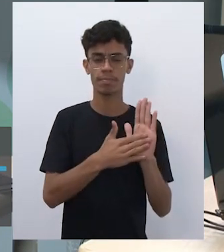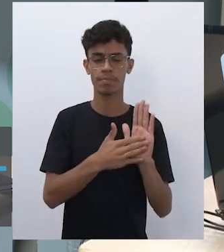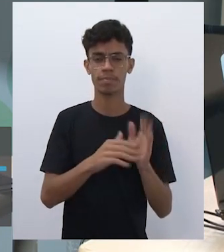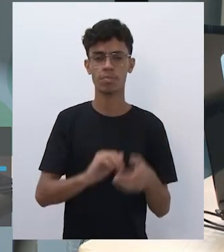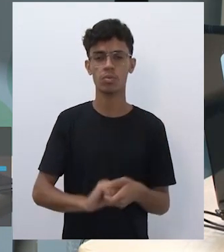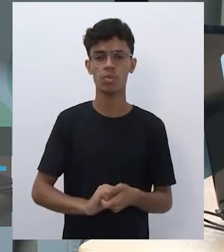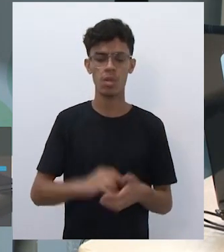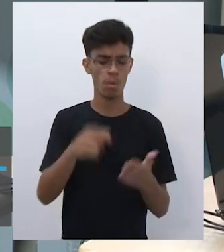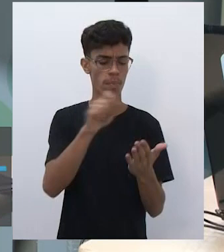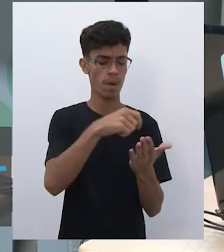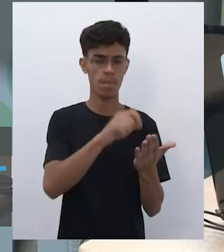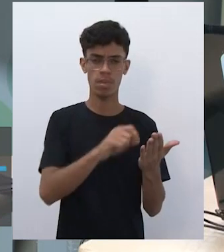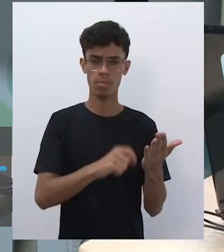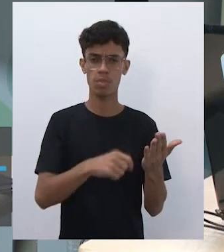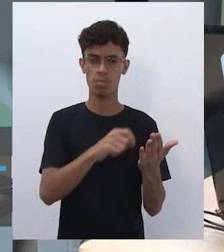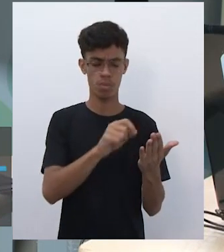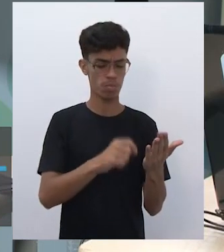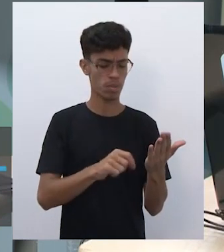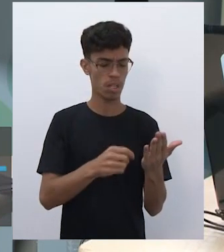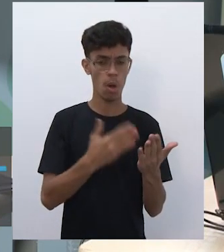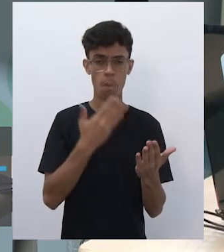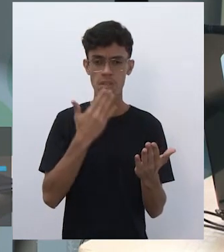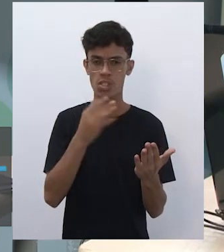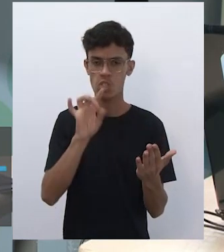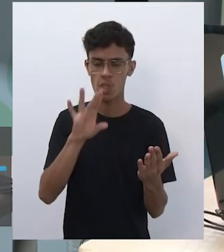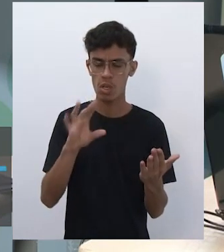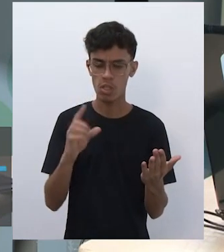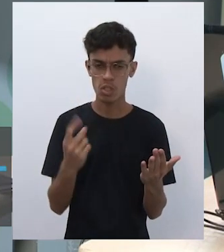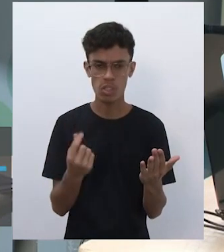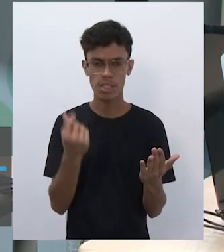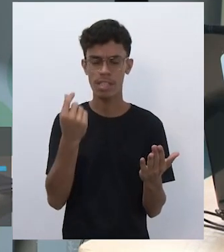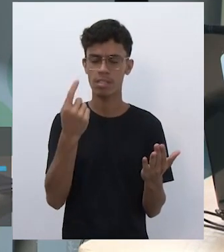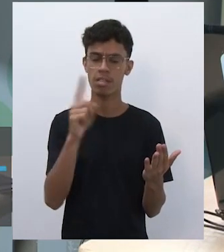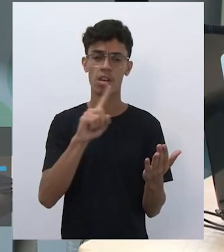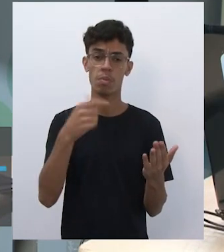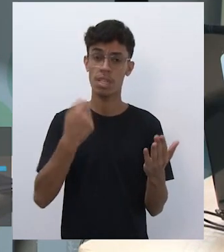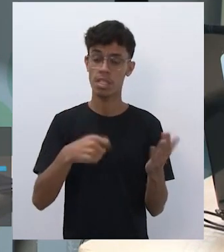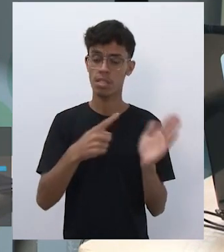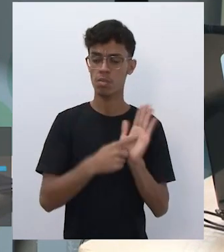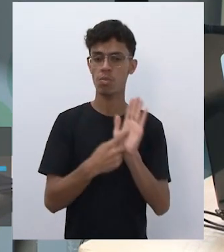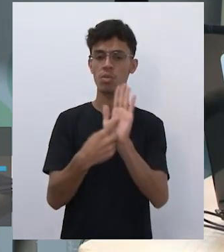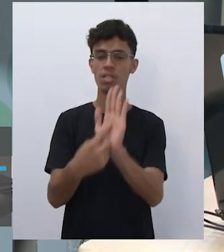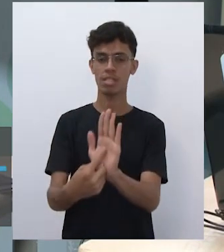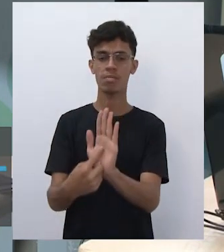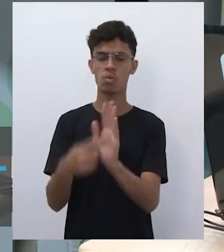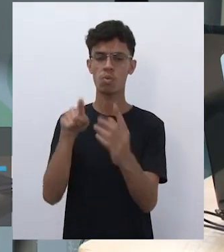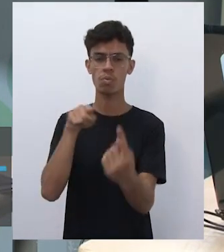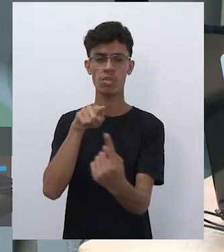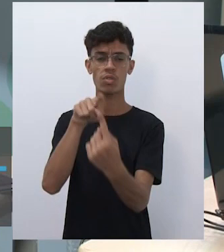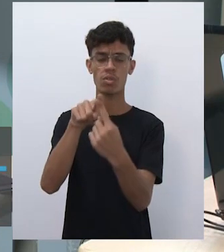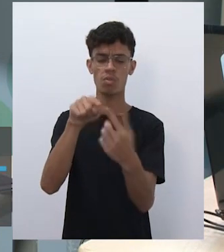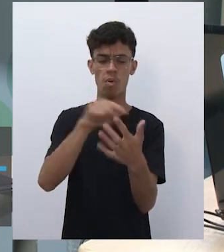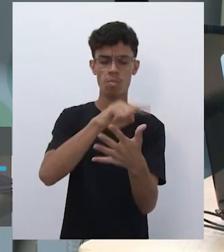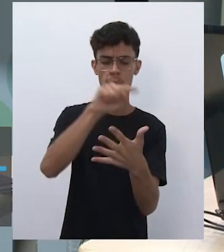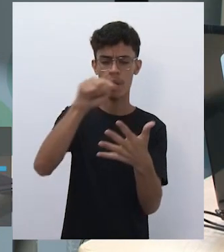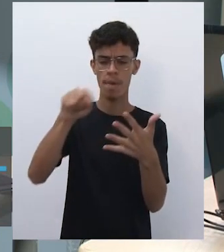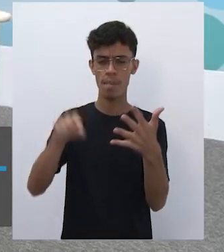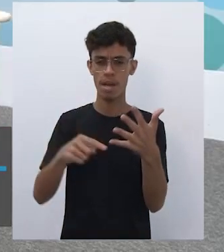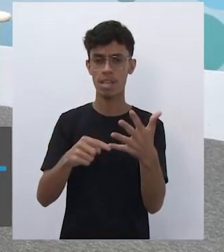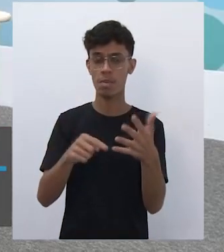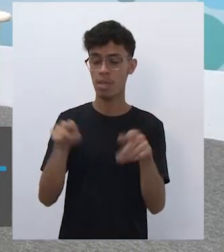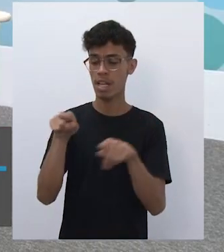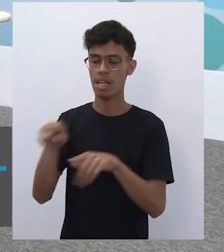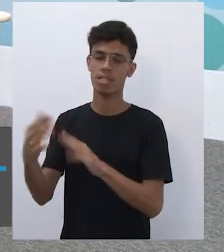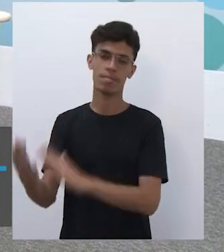pegarem ali e solicitarem só o dinheiro, vocês têm que apresentar os benefícios desse projeto, não é? Para ver se vale a pena até esse investidor